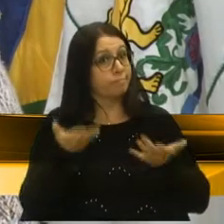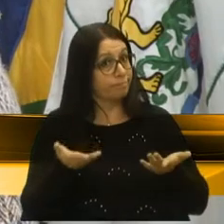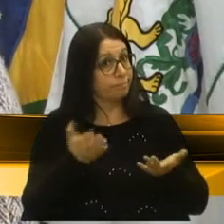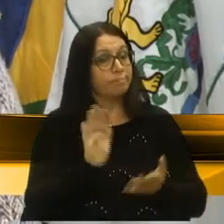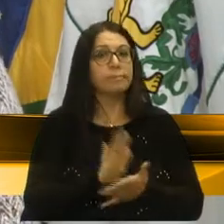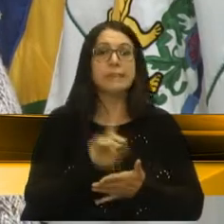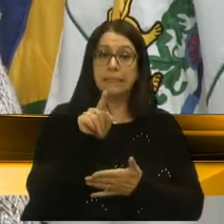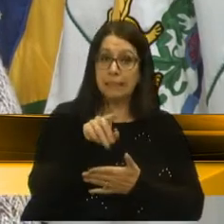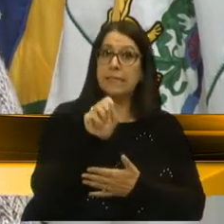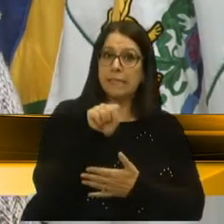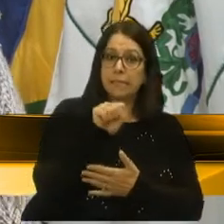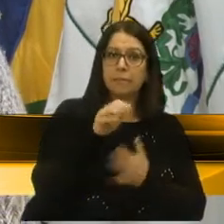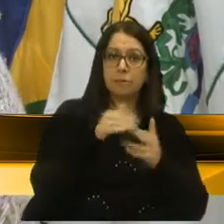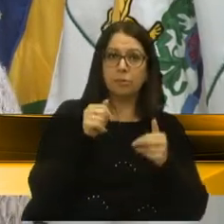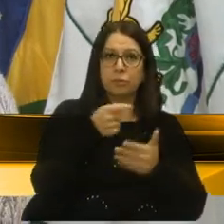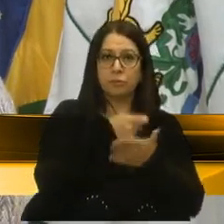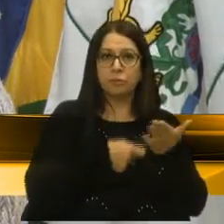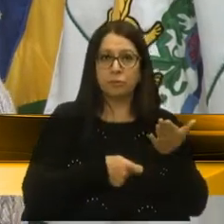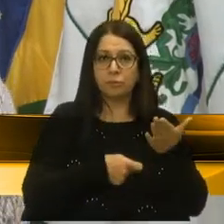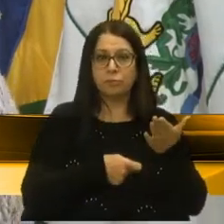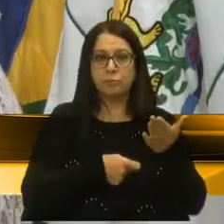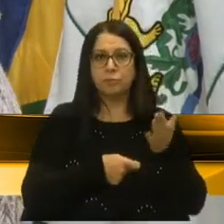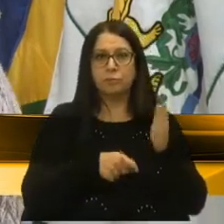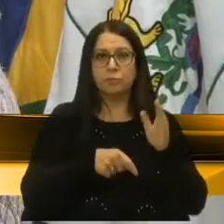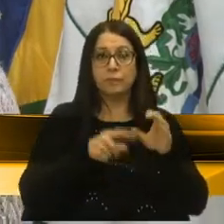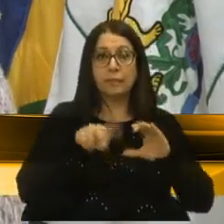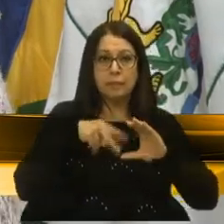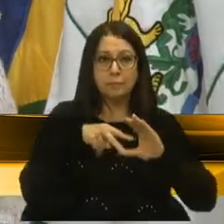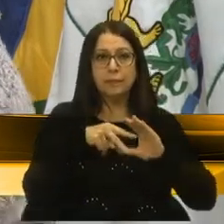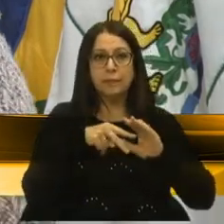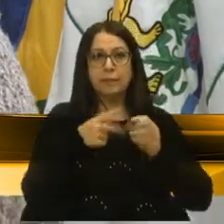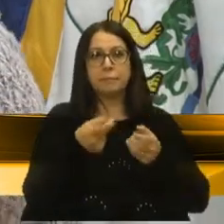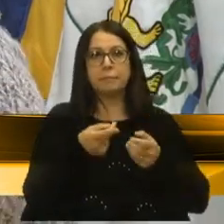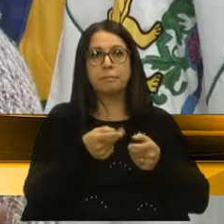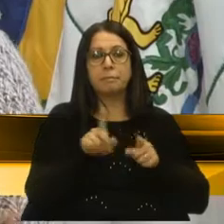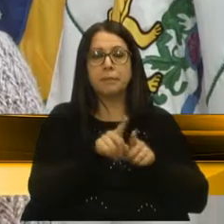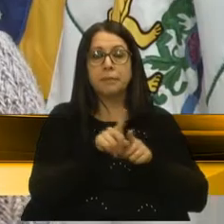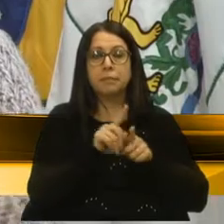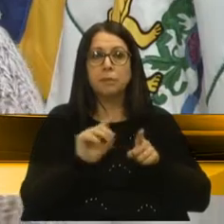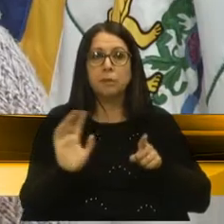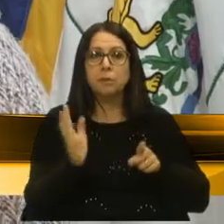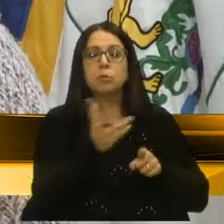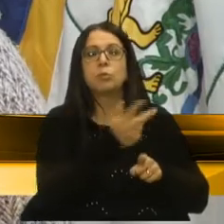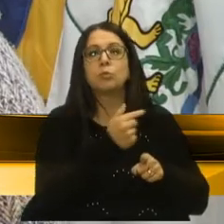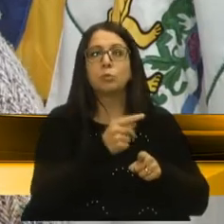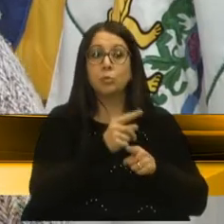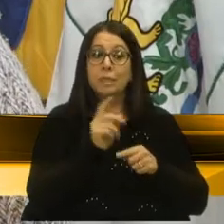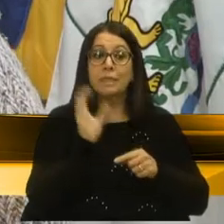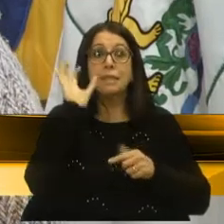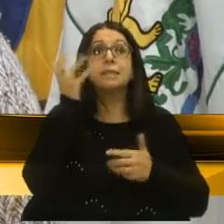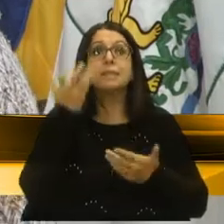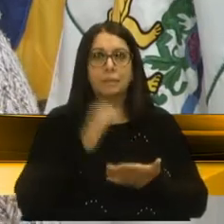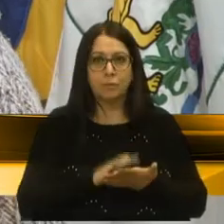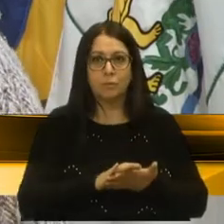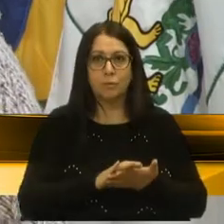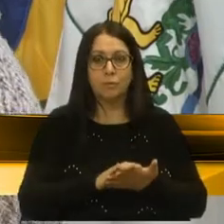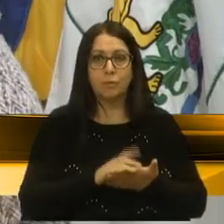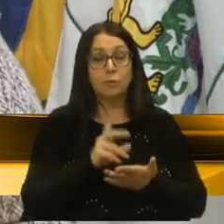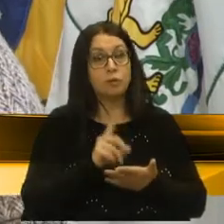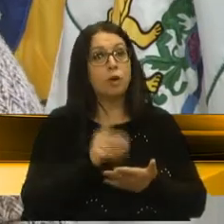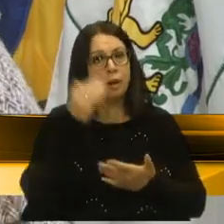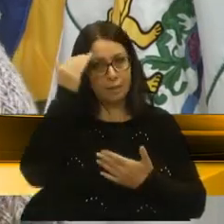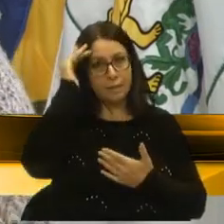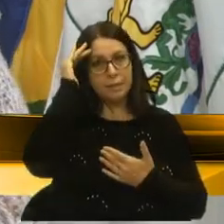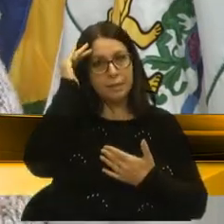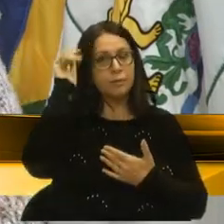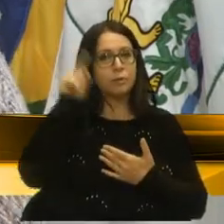E aí, sim, eu pediria autorização legislativa para salvaguardar também toda, né, essa decisão. Eu só entendo